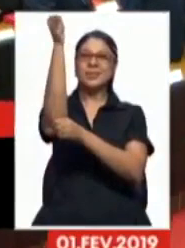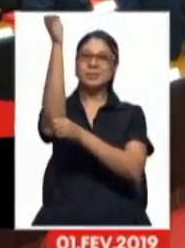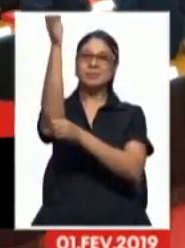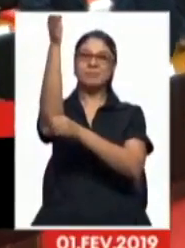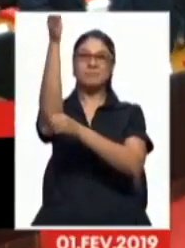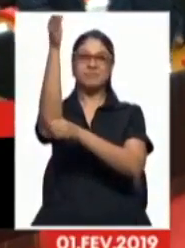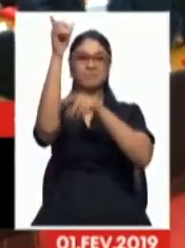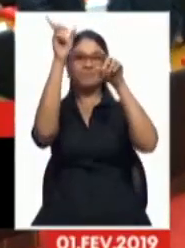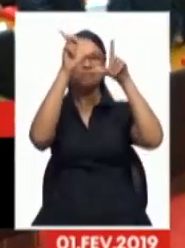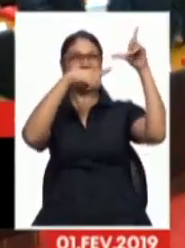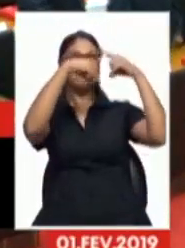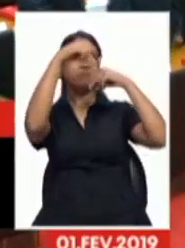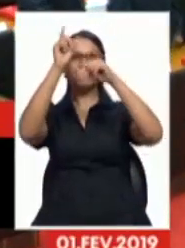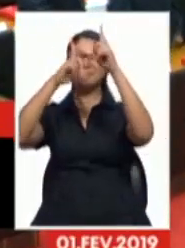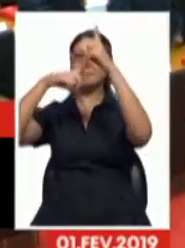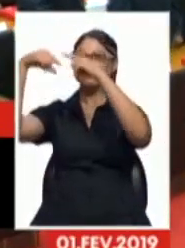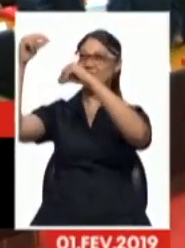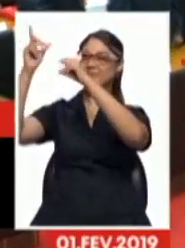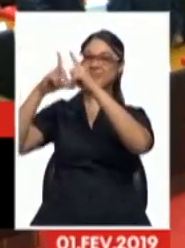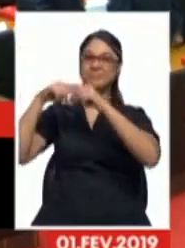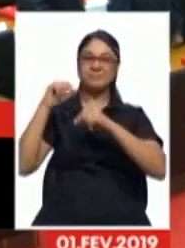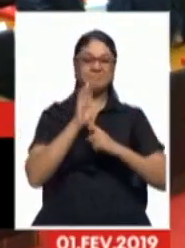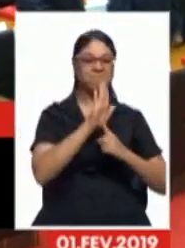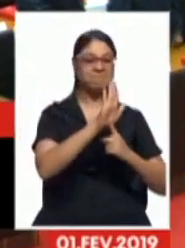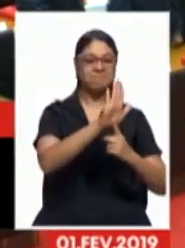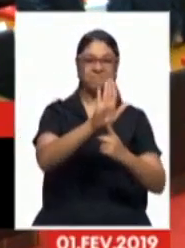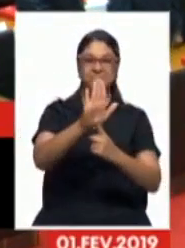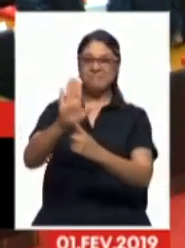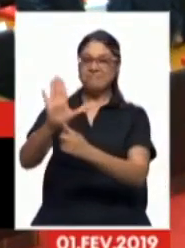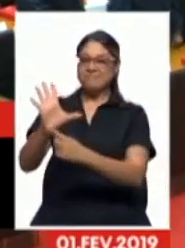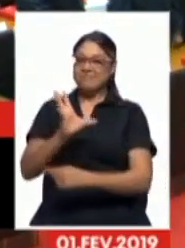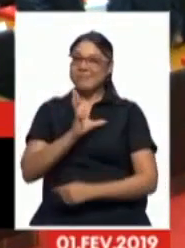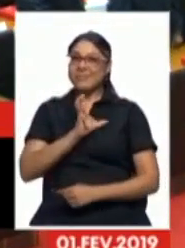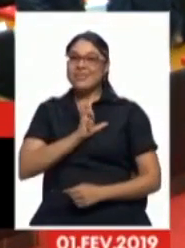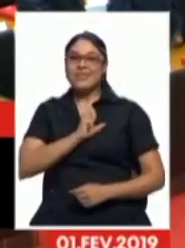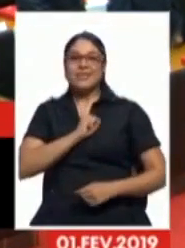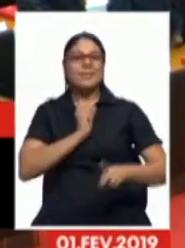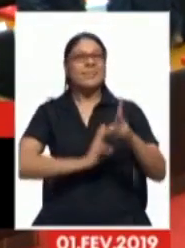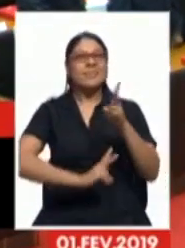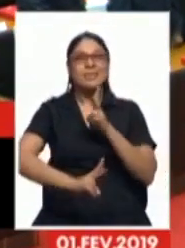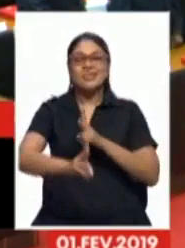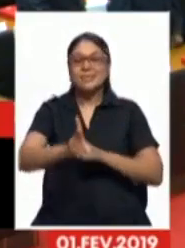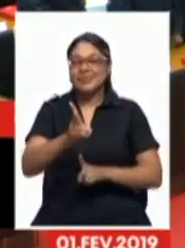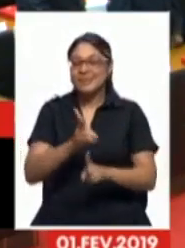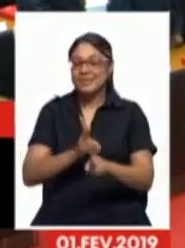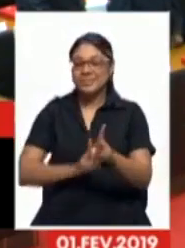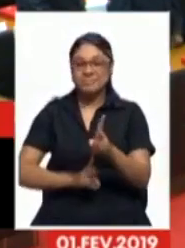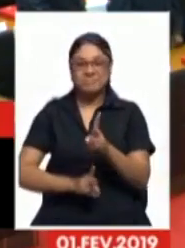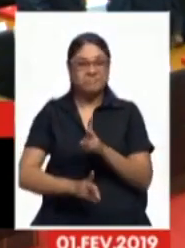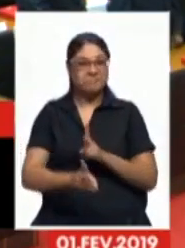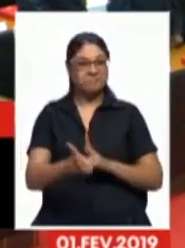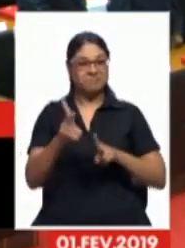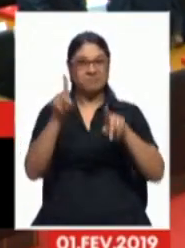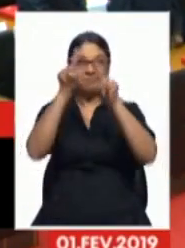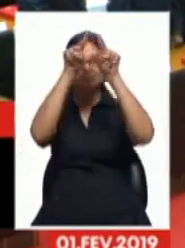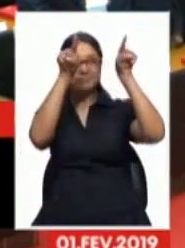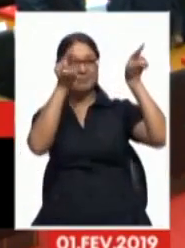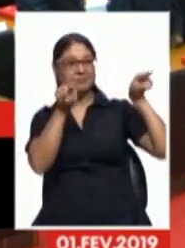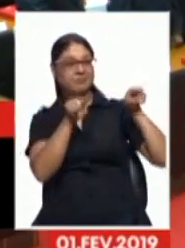símbolo, o lábaro que ostentas estrelado, e diga verde louro